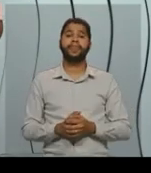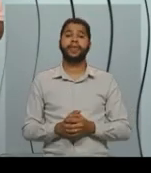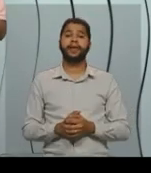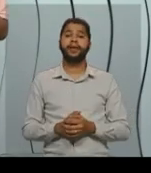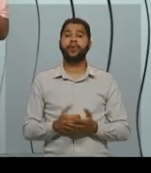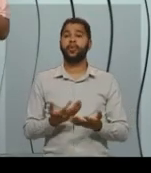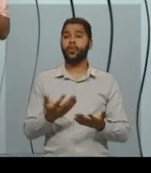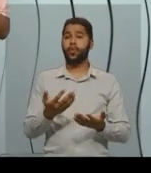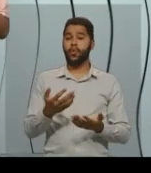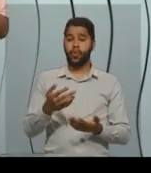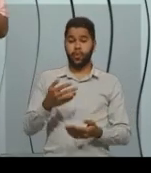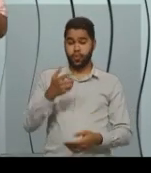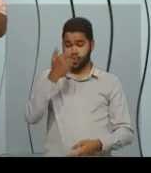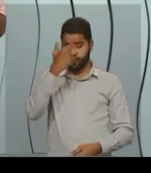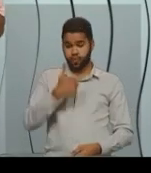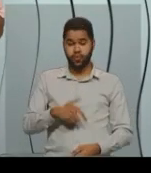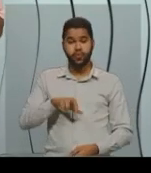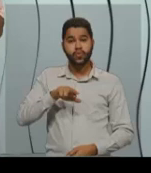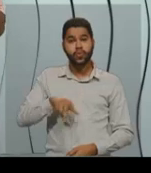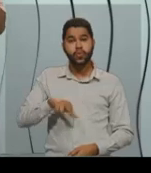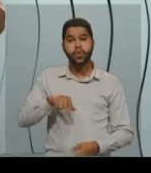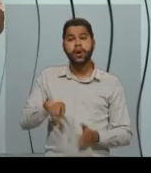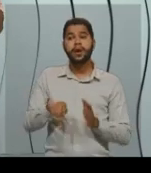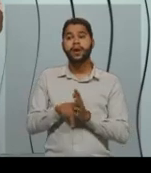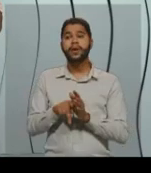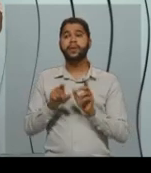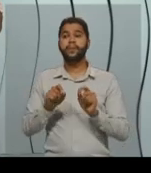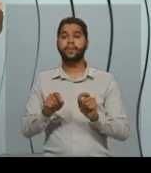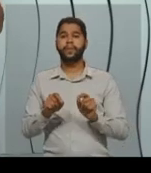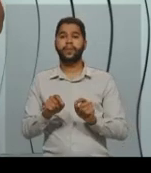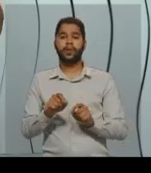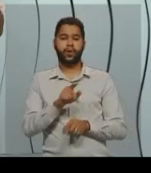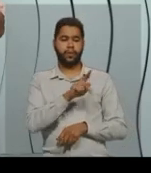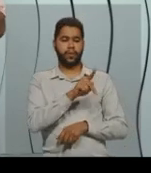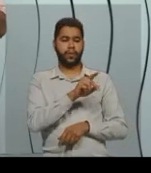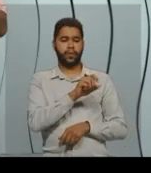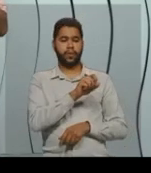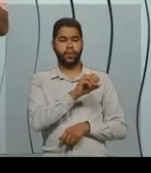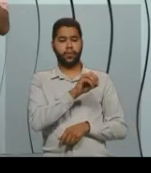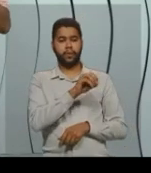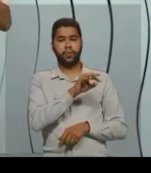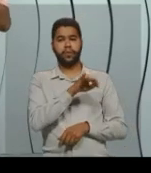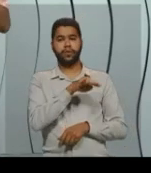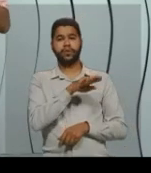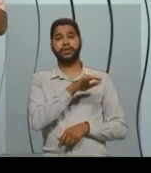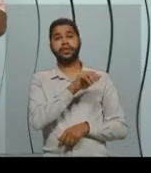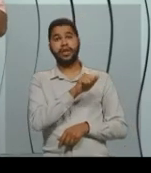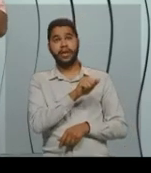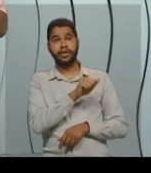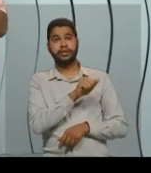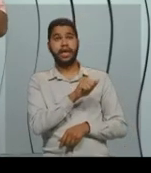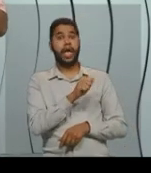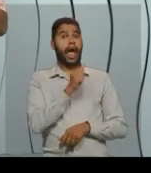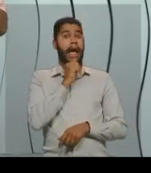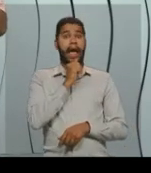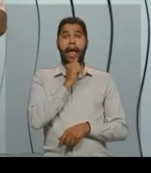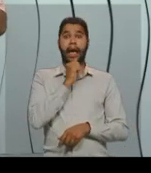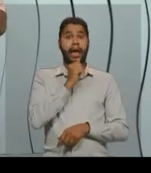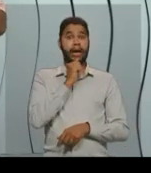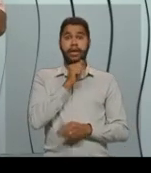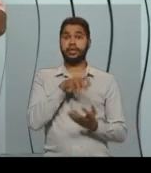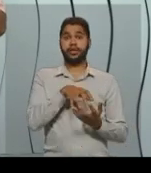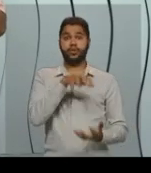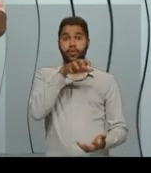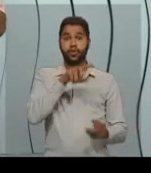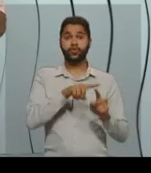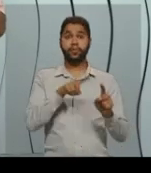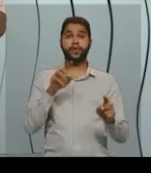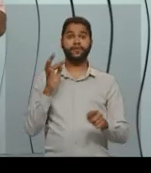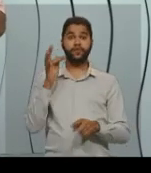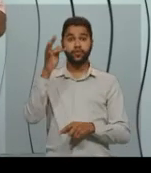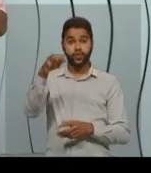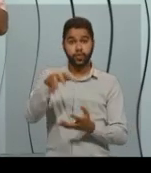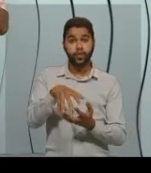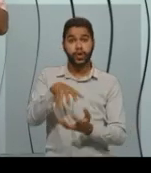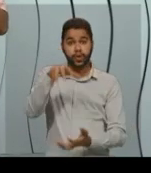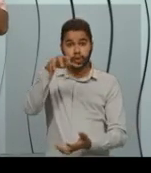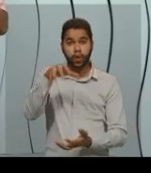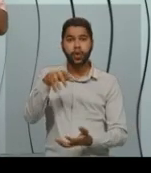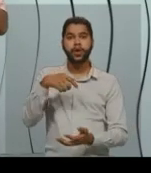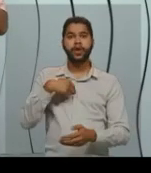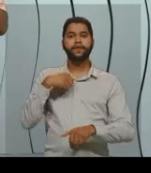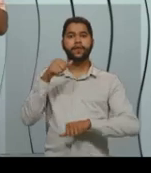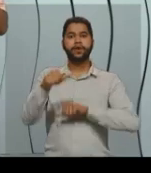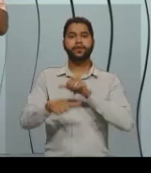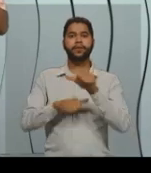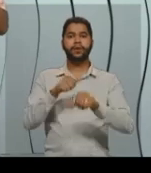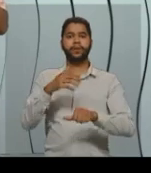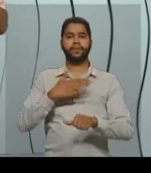Aristóteles seria essa passagem da potência para o ato. Então eu não sou ainda idoso, mas quando eu for idoso, eu terei atualizado